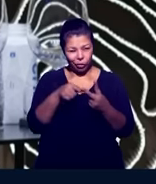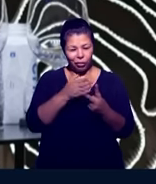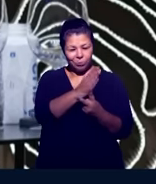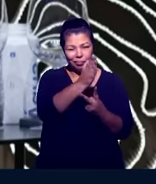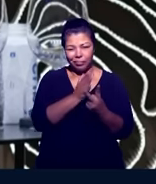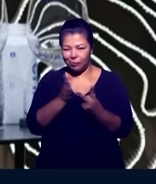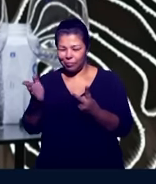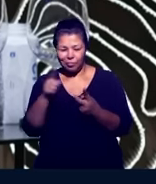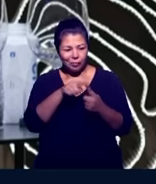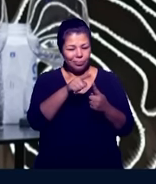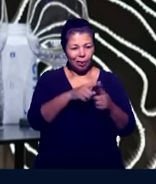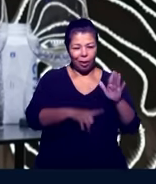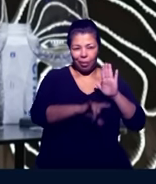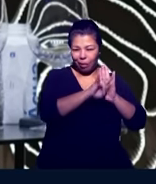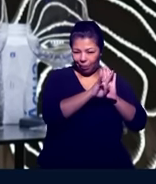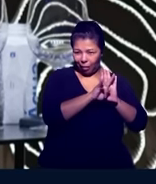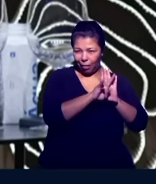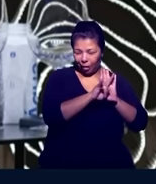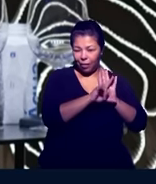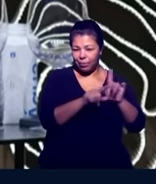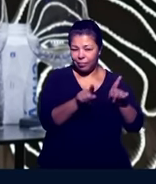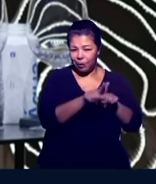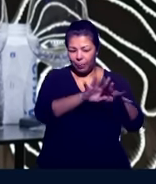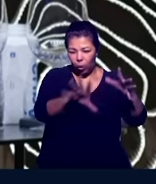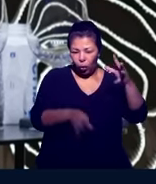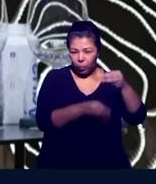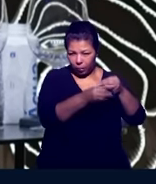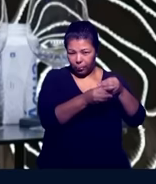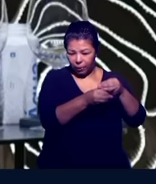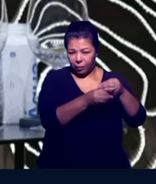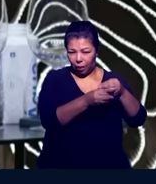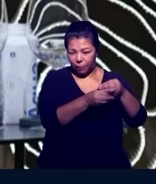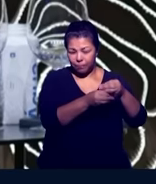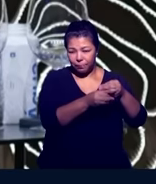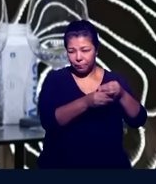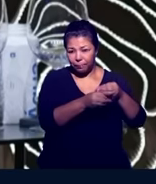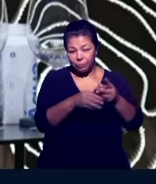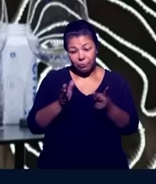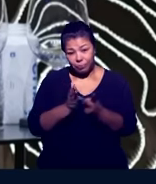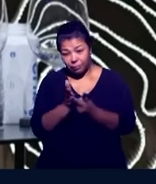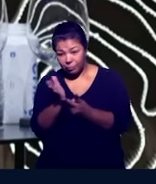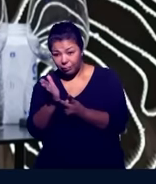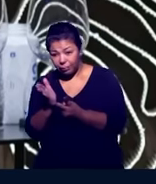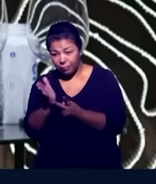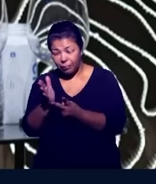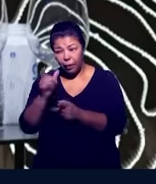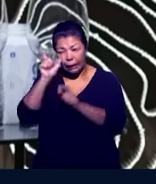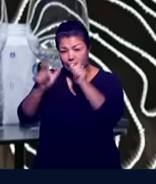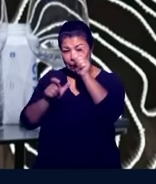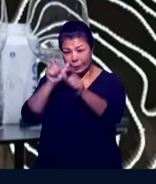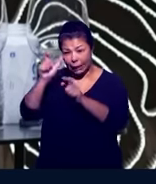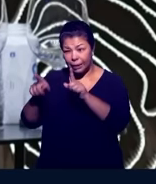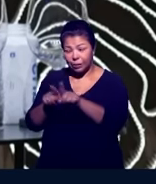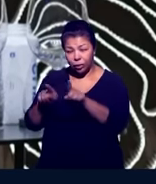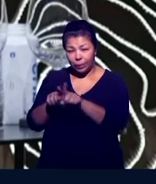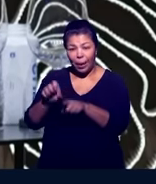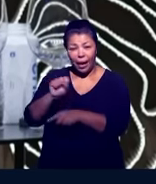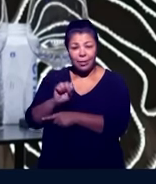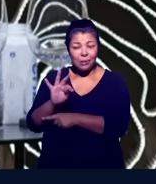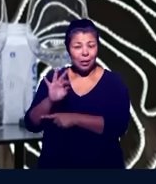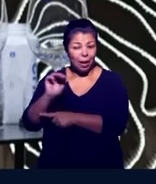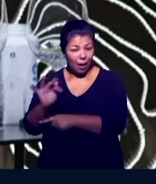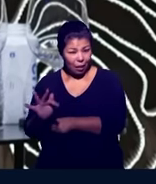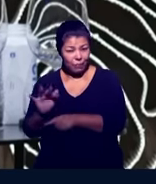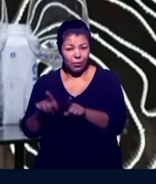dos a chamada tese do século do STF nós temos que endereçar essas duas questões com responsabilidade e